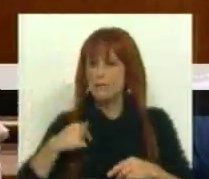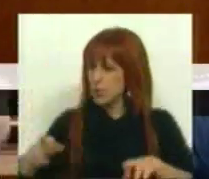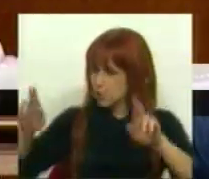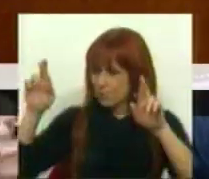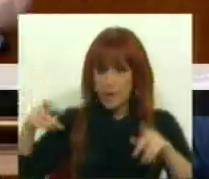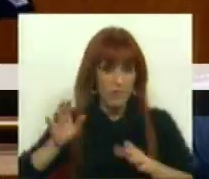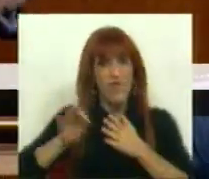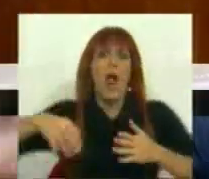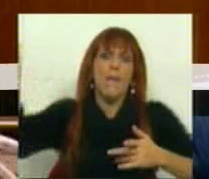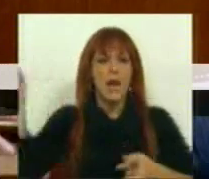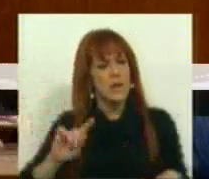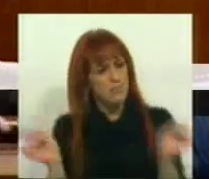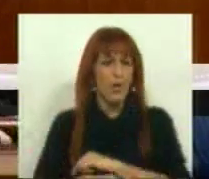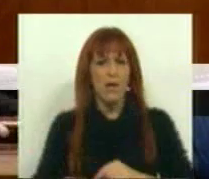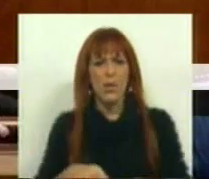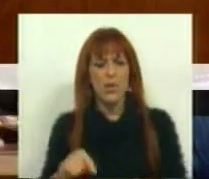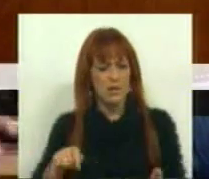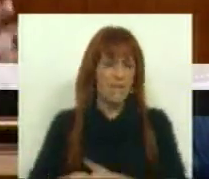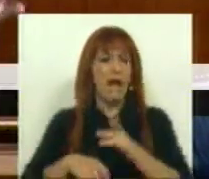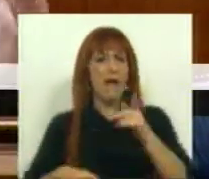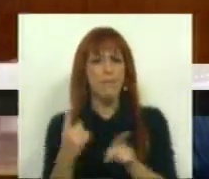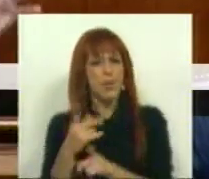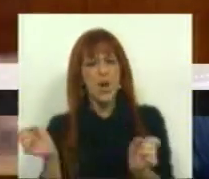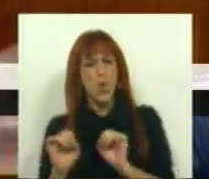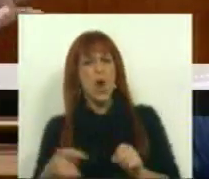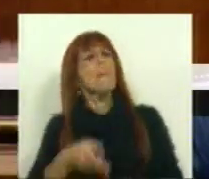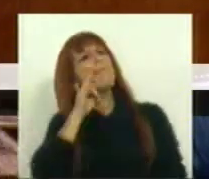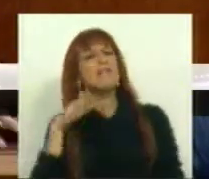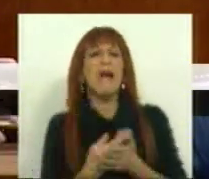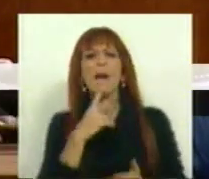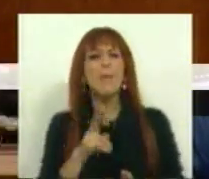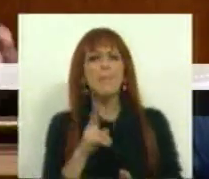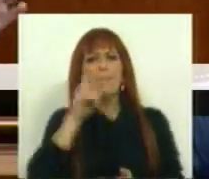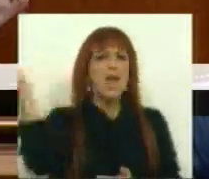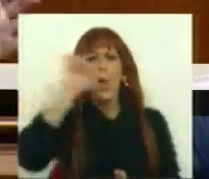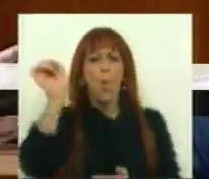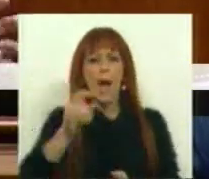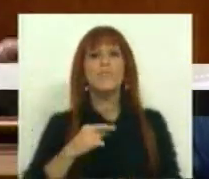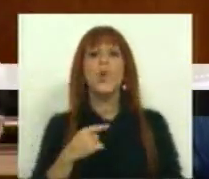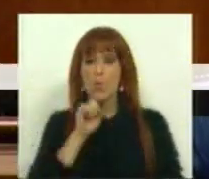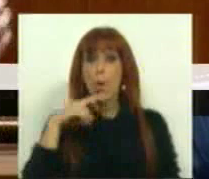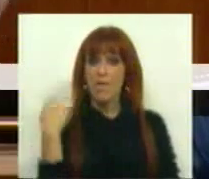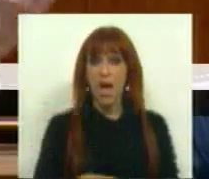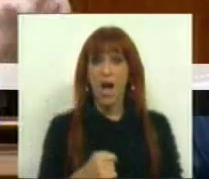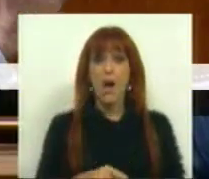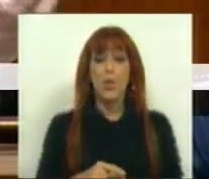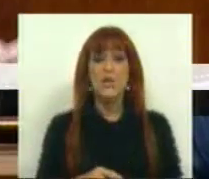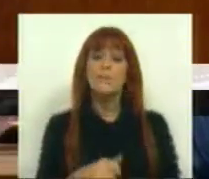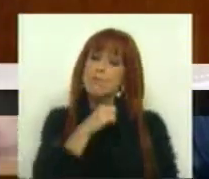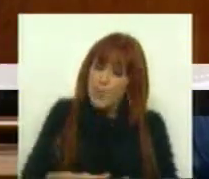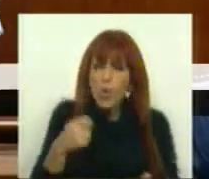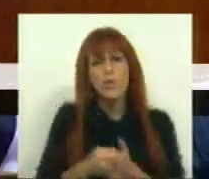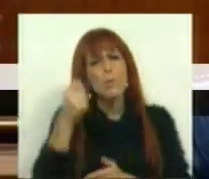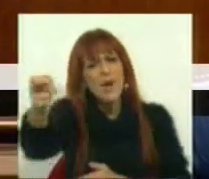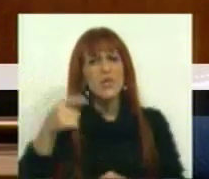espero que finalmente se corrija essa versão, porque não há perdão de juros. O que pode existir, isso sim, é diferimento do seu